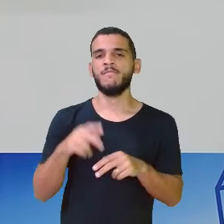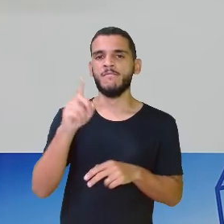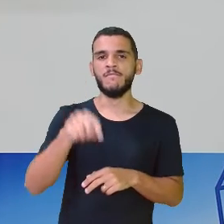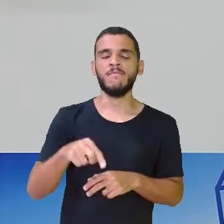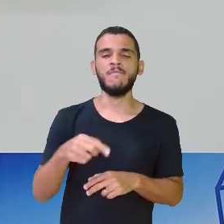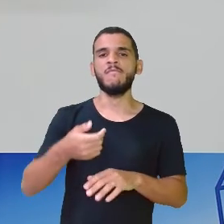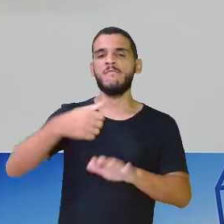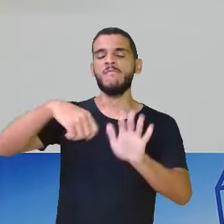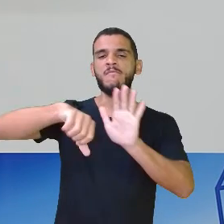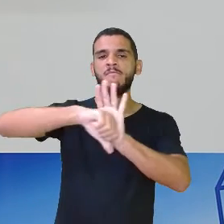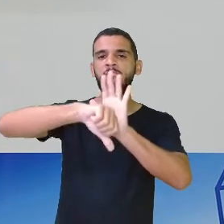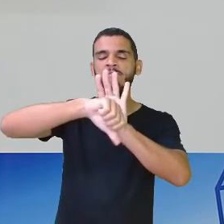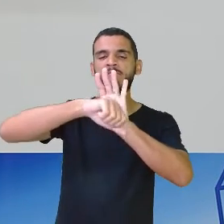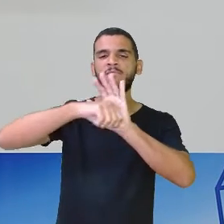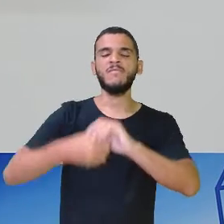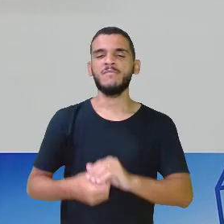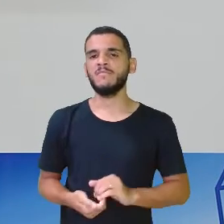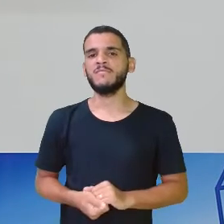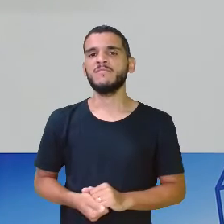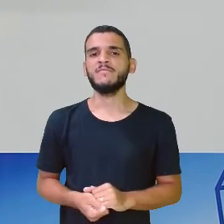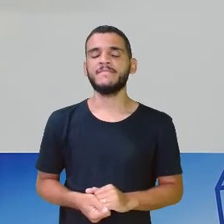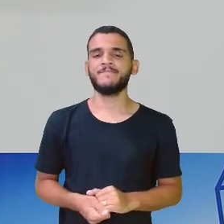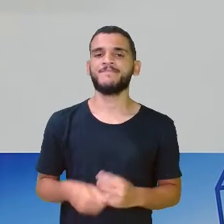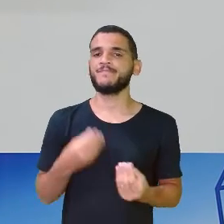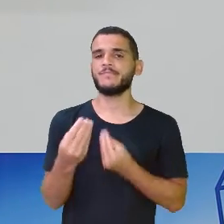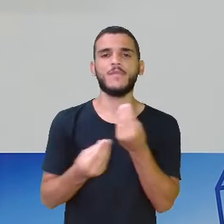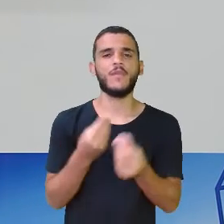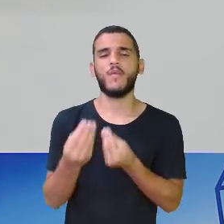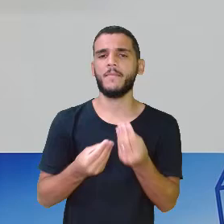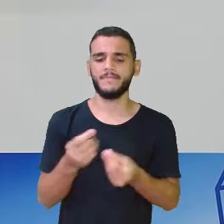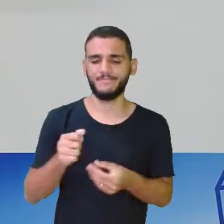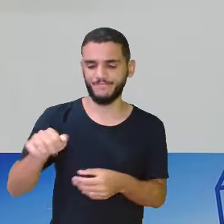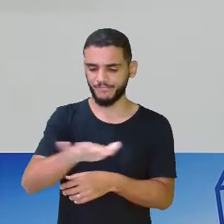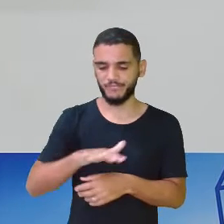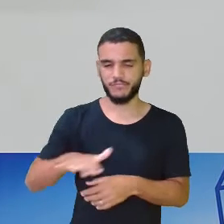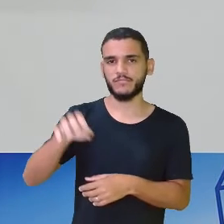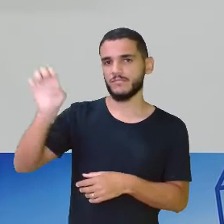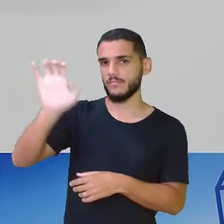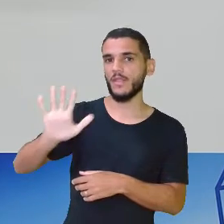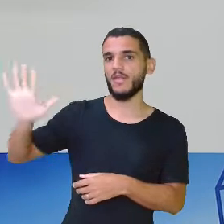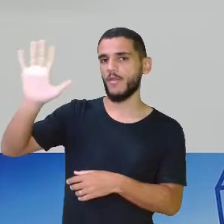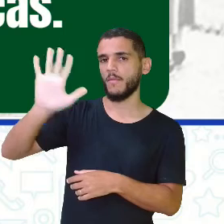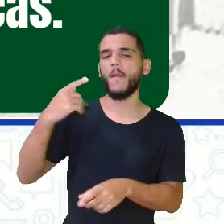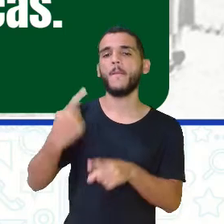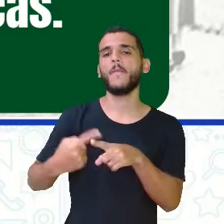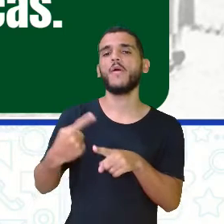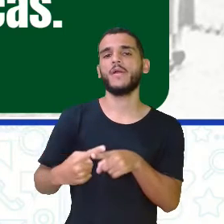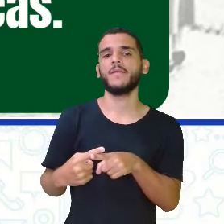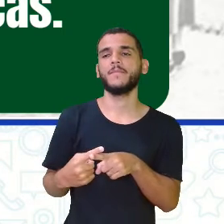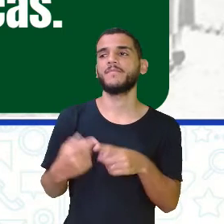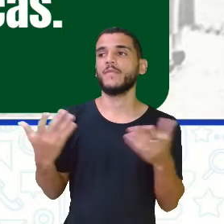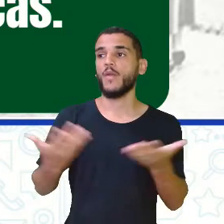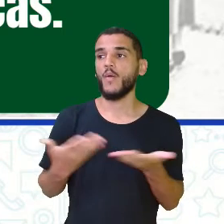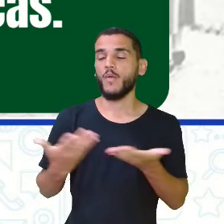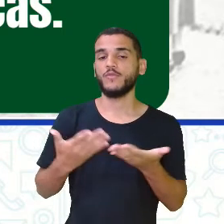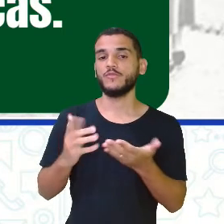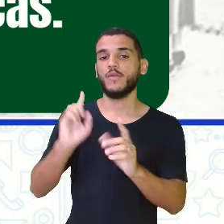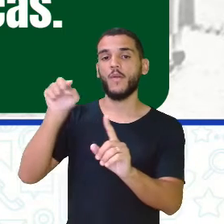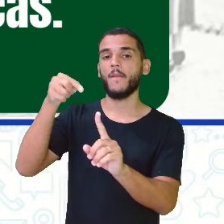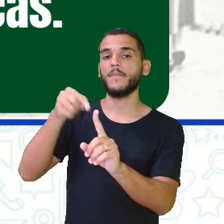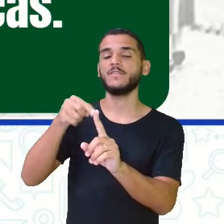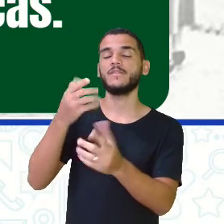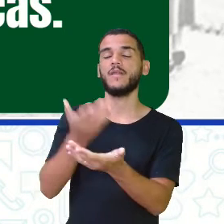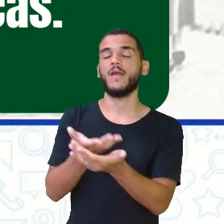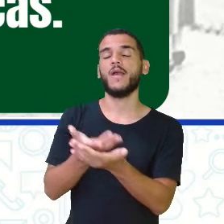é criminalizada nesses territórios, principalmente esses territórios da Europa, né? Porque hoje o objetivo da